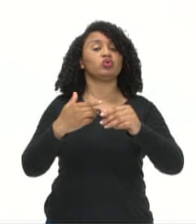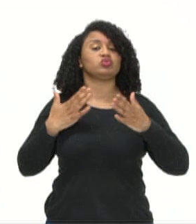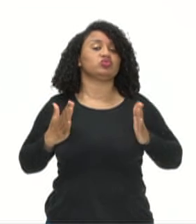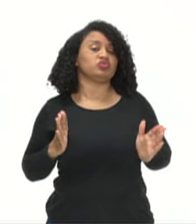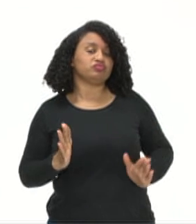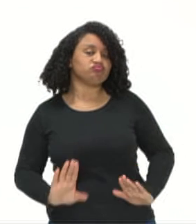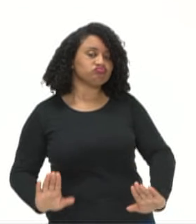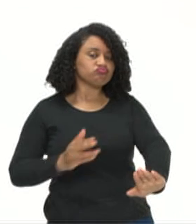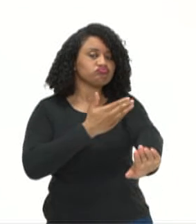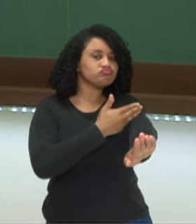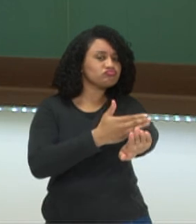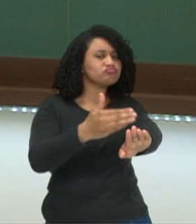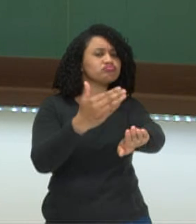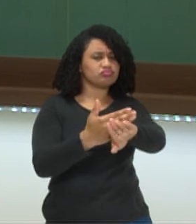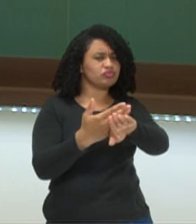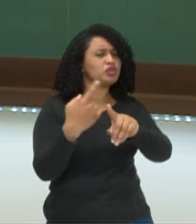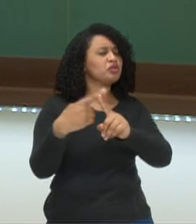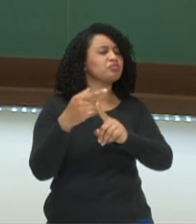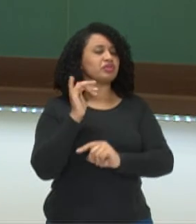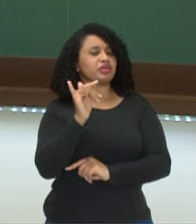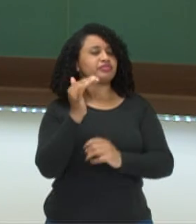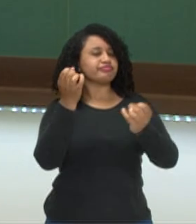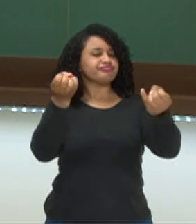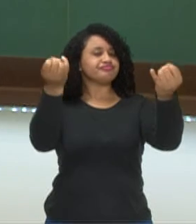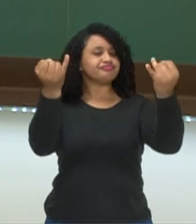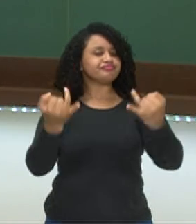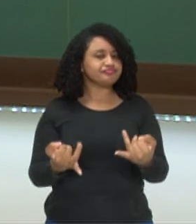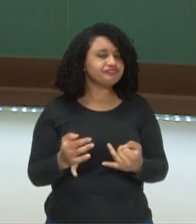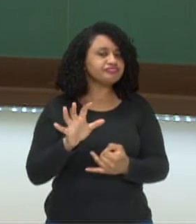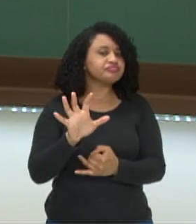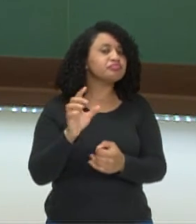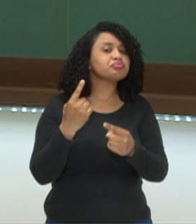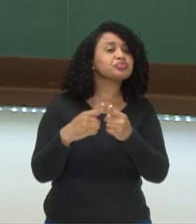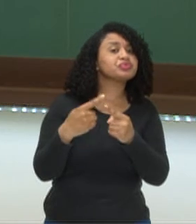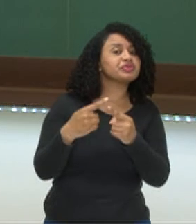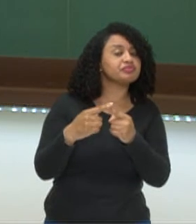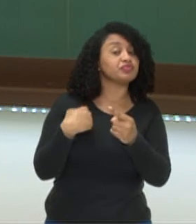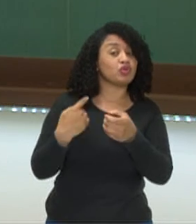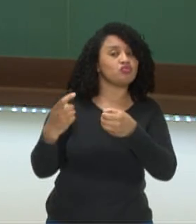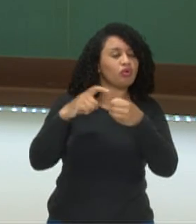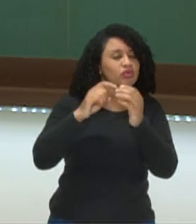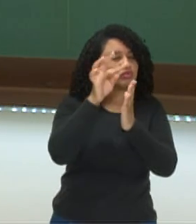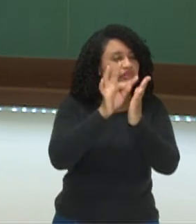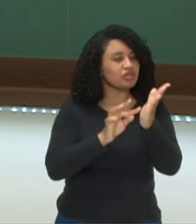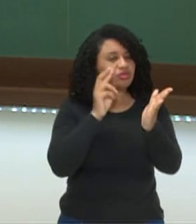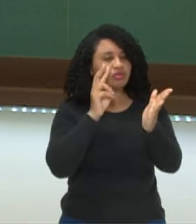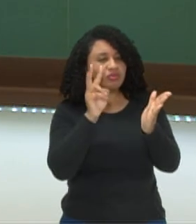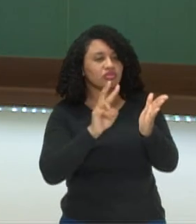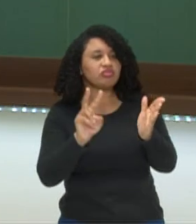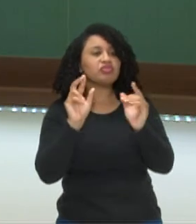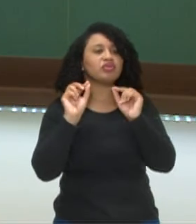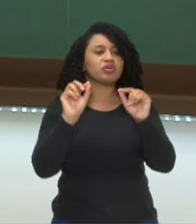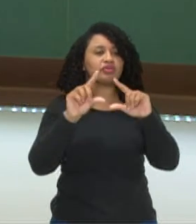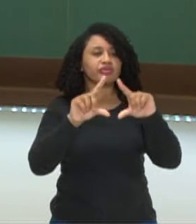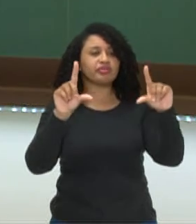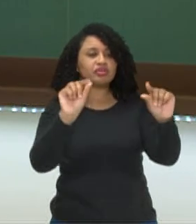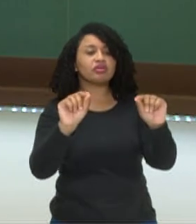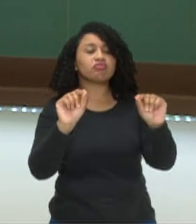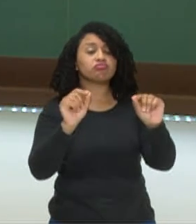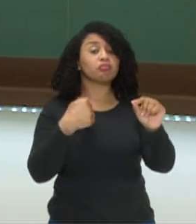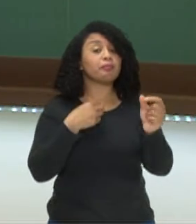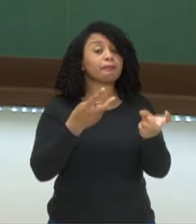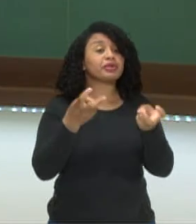compridas. Por que o narrador faz essa explicação? Então, ó, voltando aqui no texto, no trecho em que está isso,